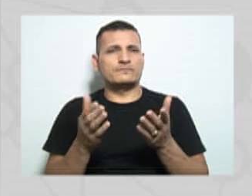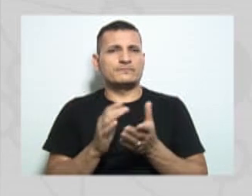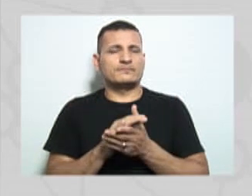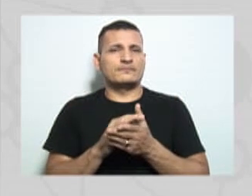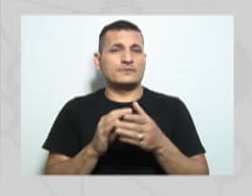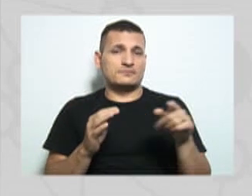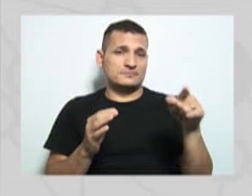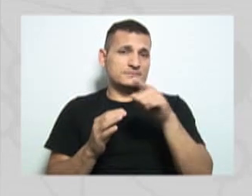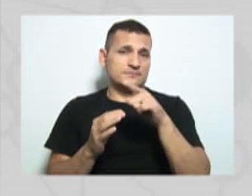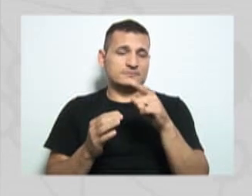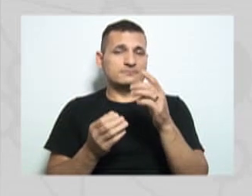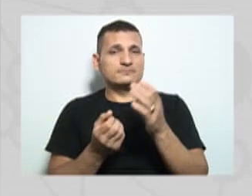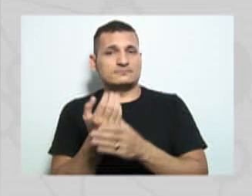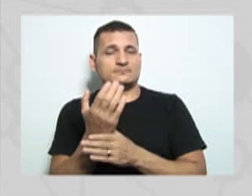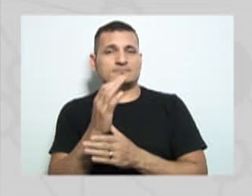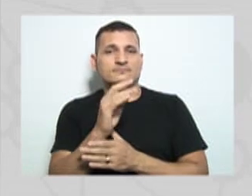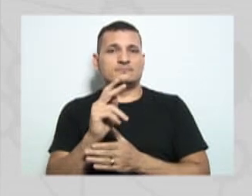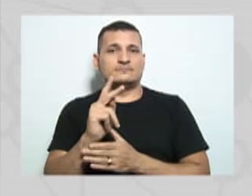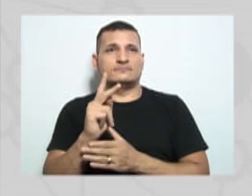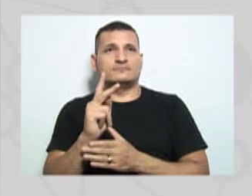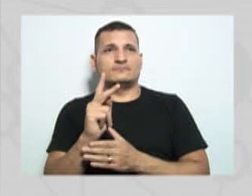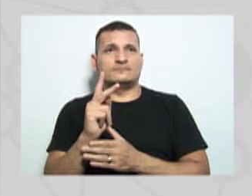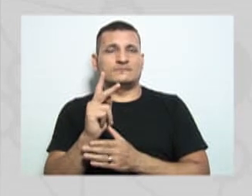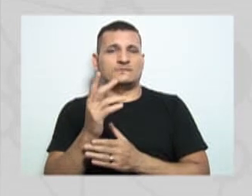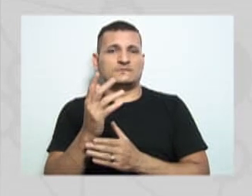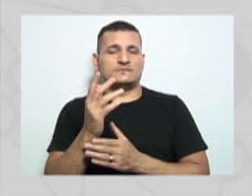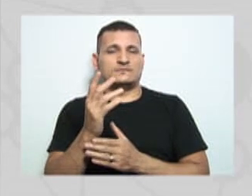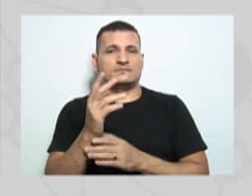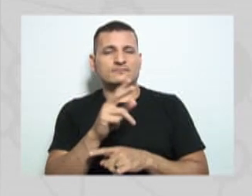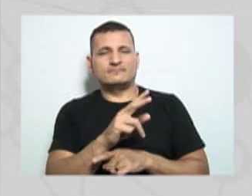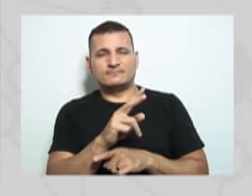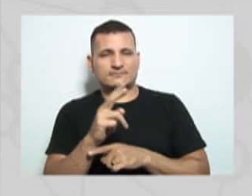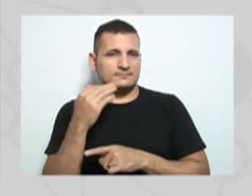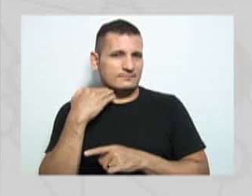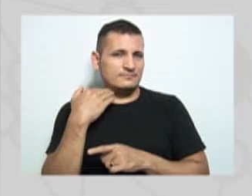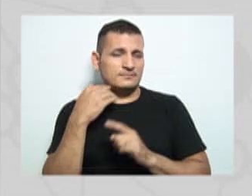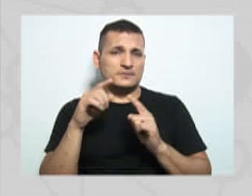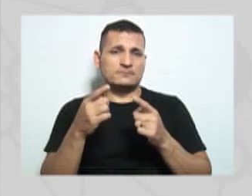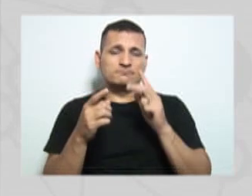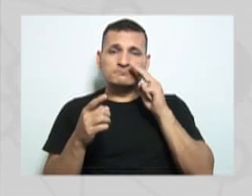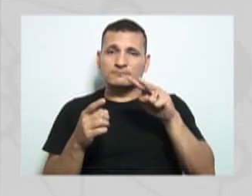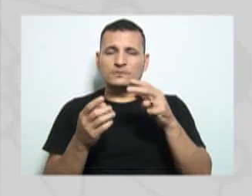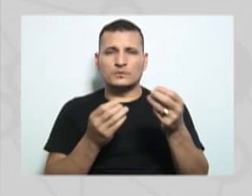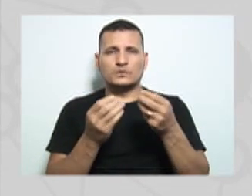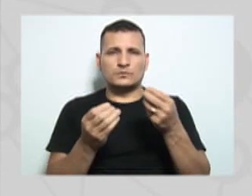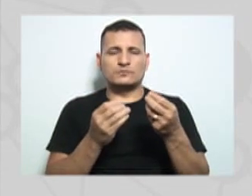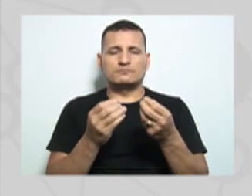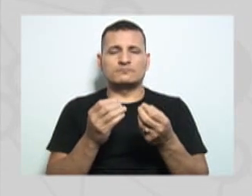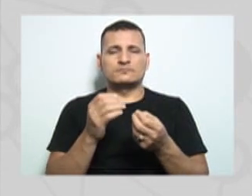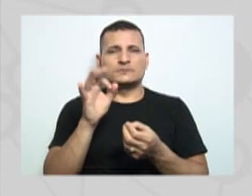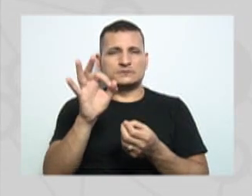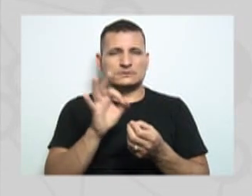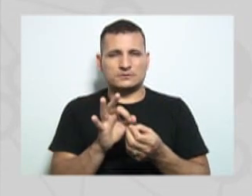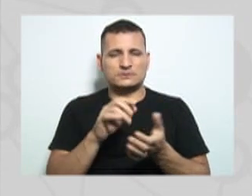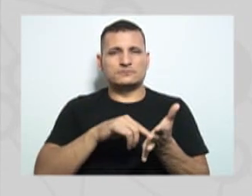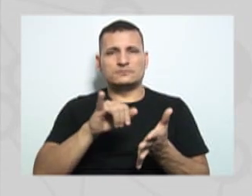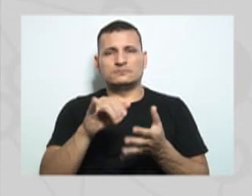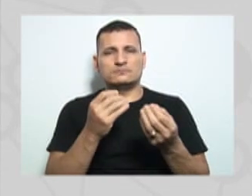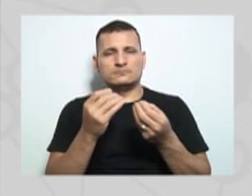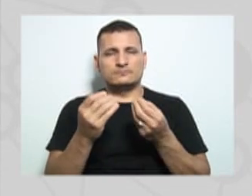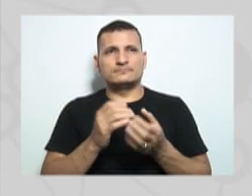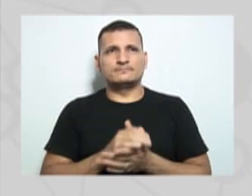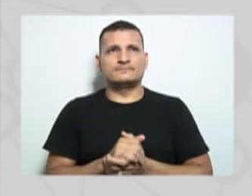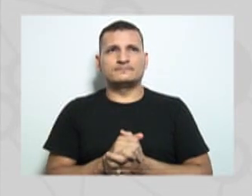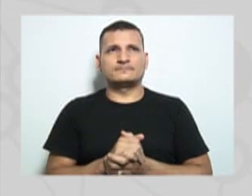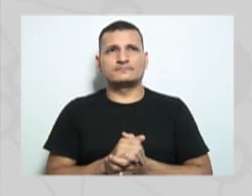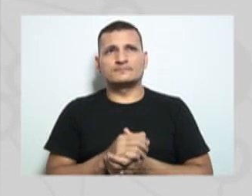constituir uma cooperativa de crédito, mas se já estiverem pensando nisso, já podem ir vendo essa questão das alíquotas. Um exemplo de